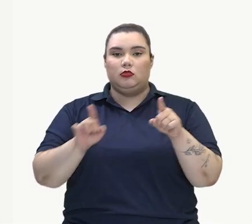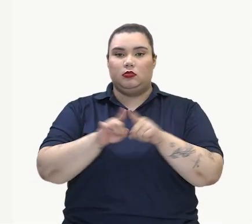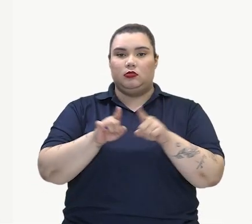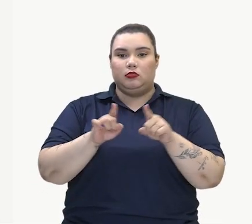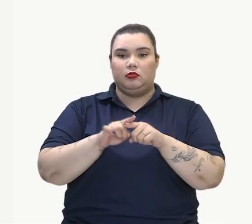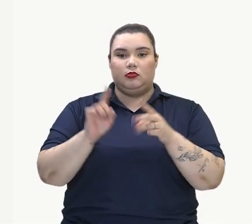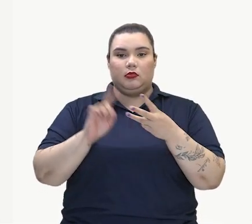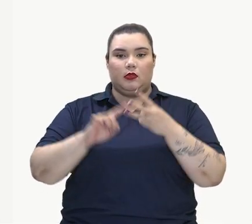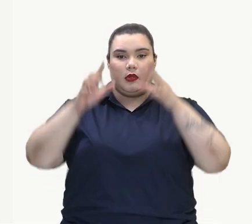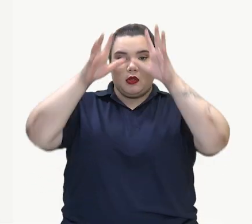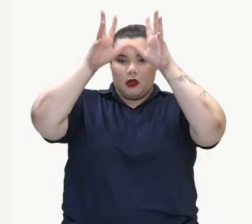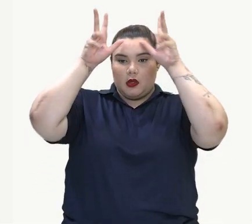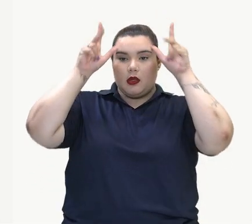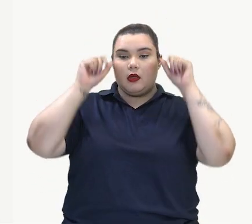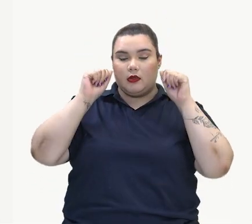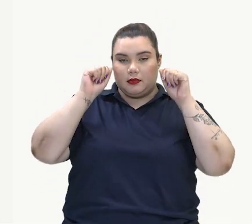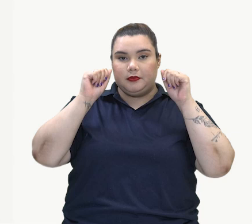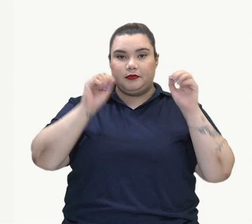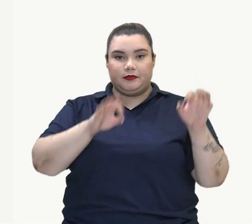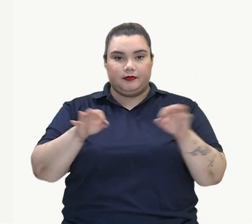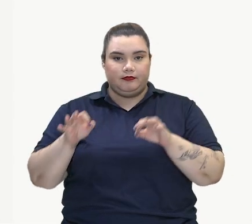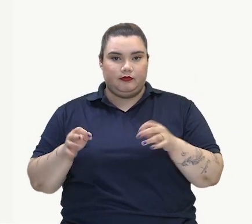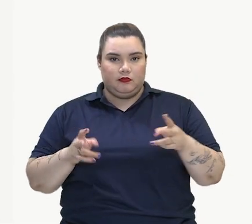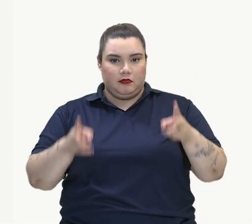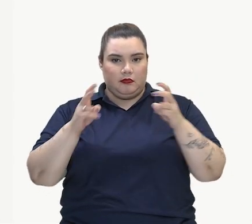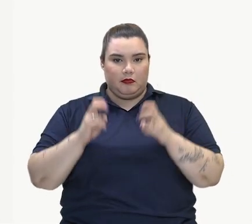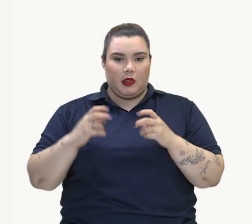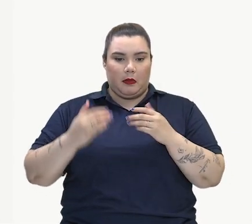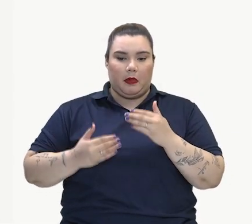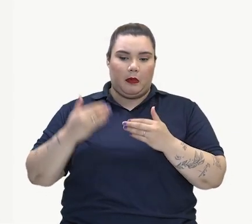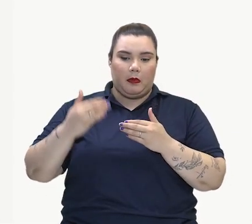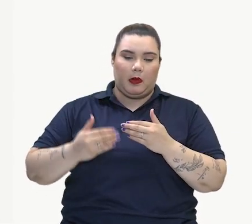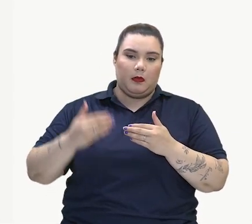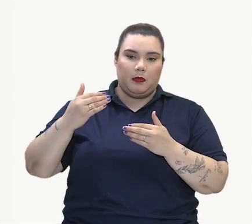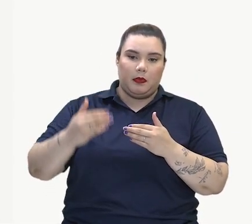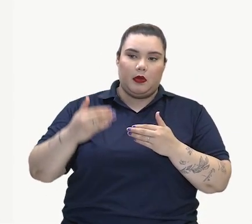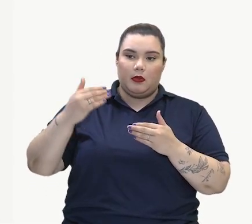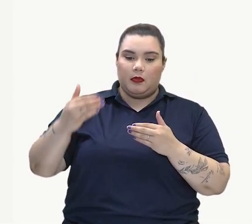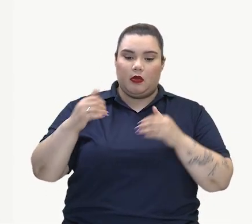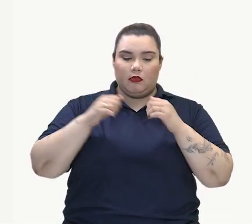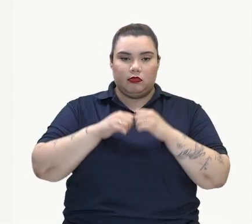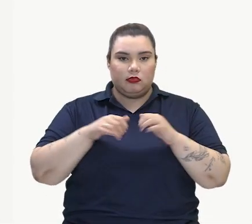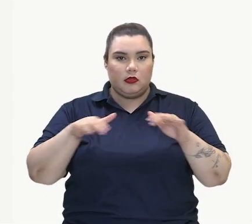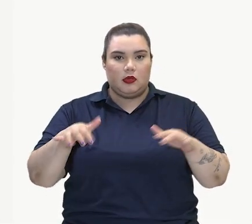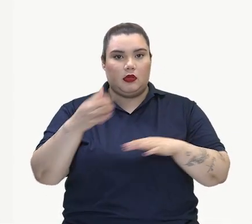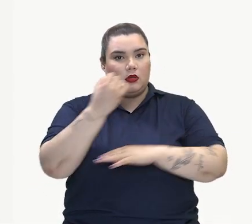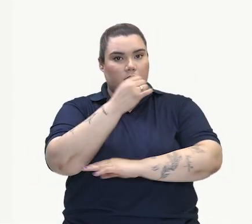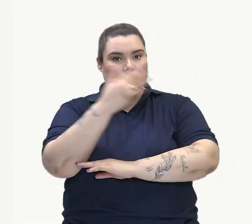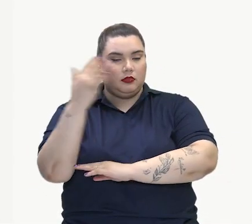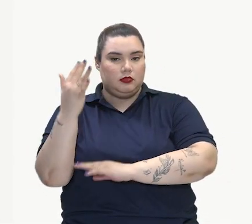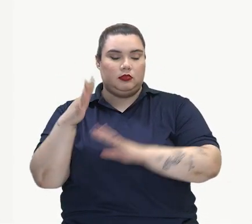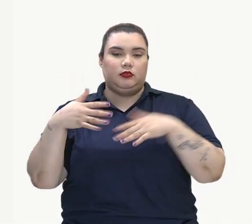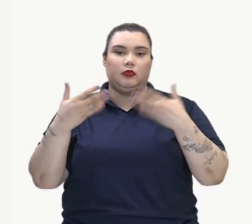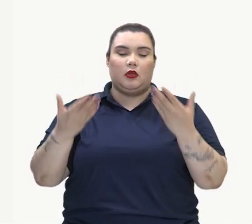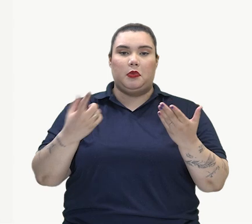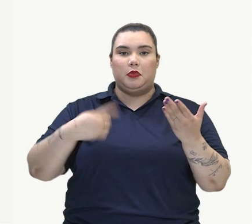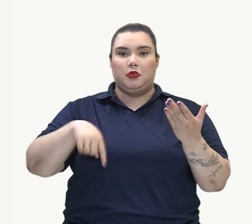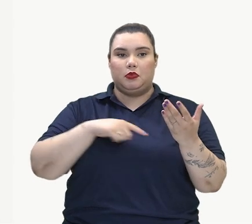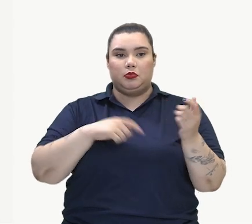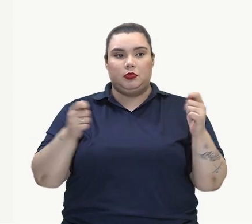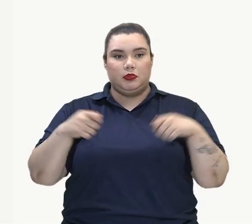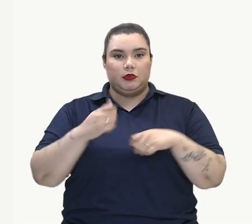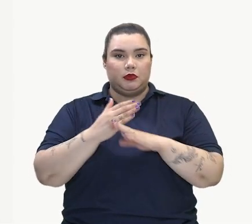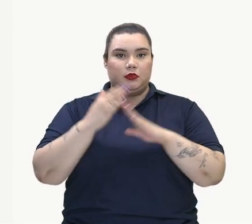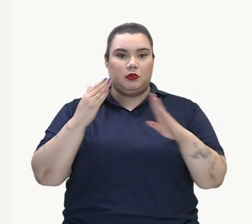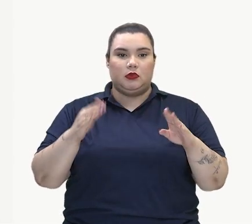do Acre. Então, vocês conseguem perceber que ele vai avançando, né, em direção à nossa floresta. E ainda a gente consegue identificar